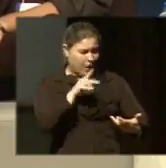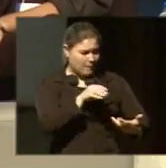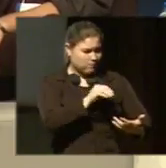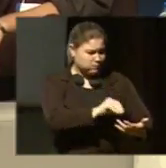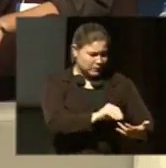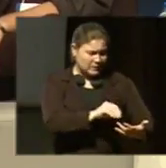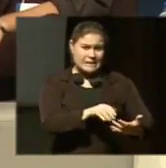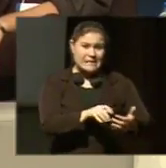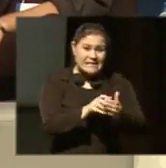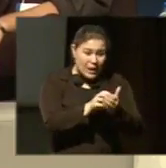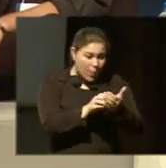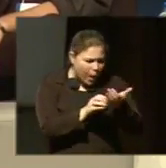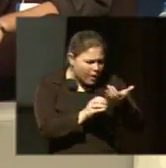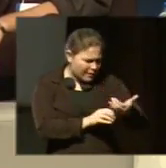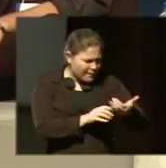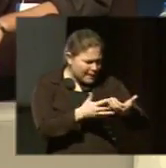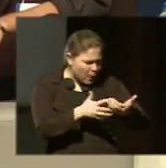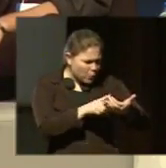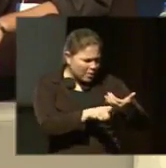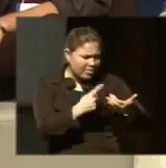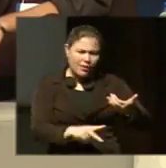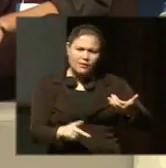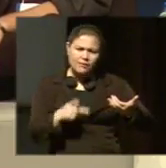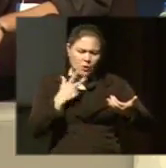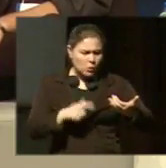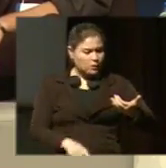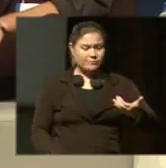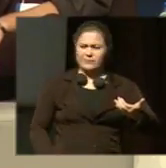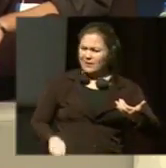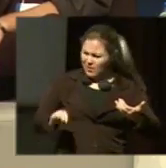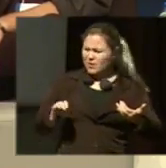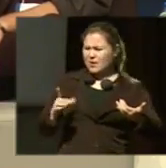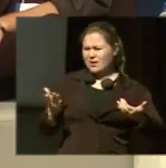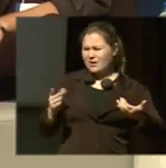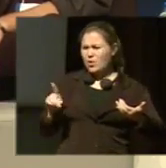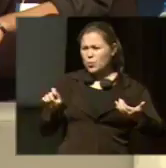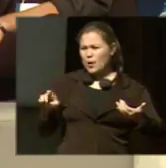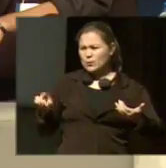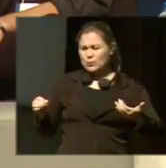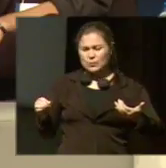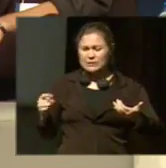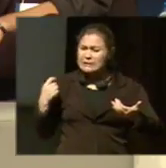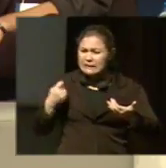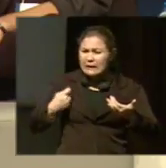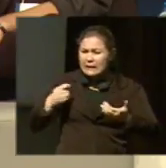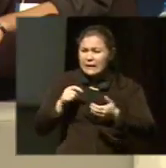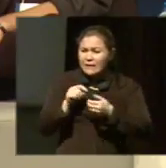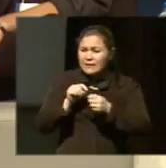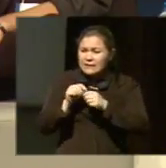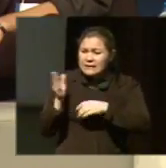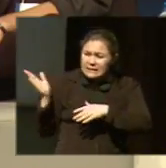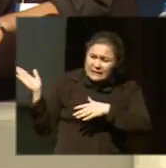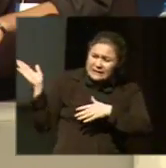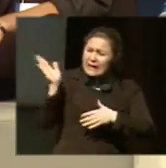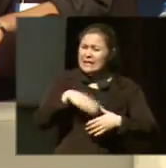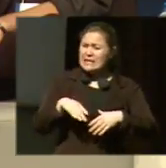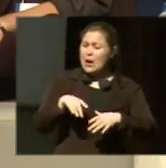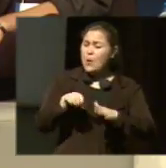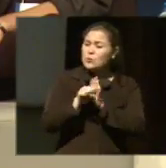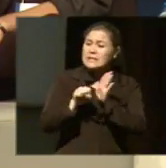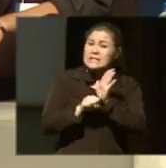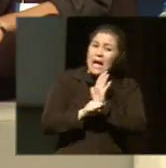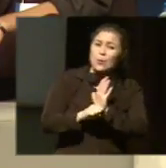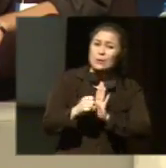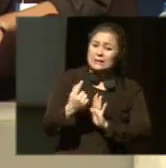celular na palma da mão dele e disse o seguinte, Eduardo, faz o seguinte, tenta trazer uma pessoa do século XVI ou XVII pra